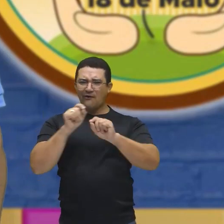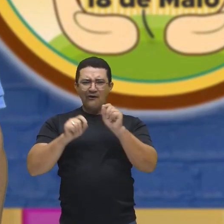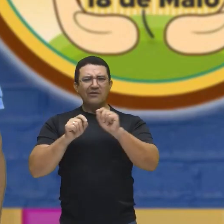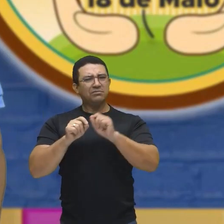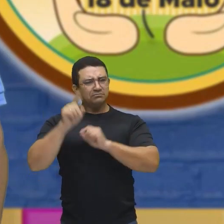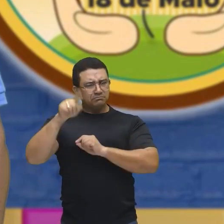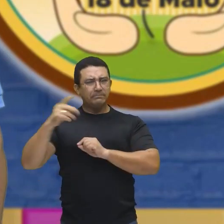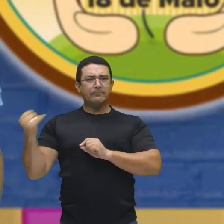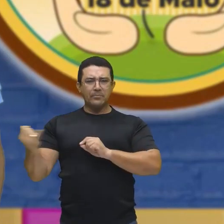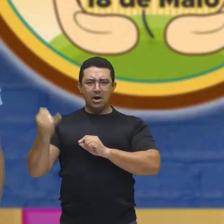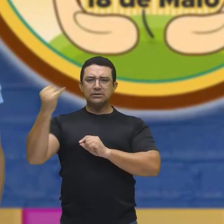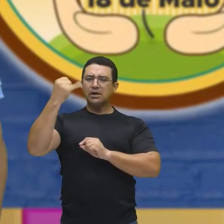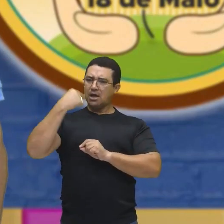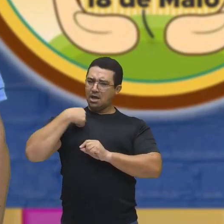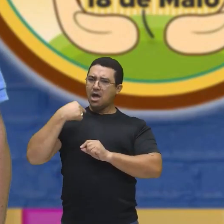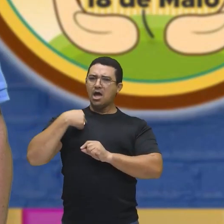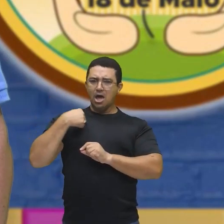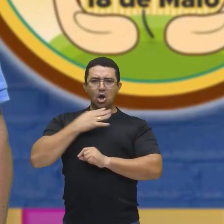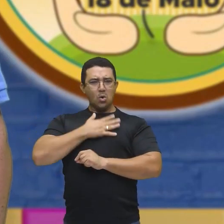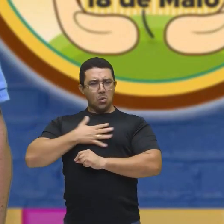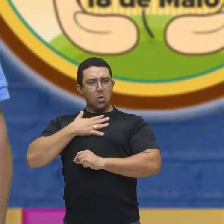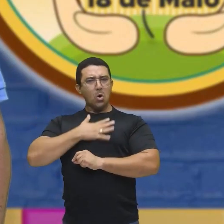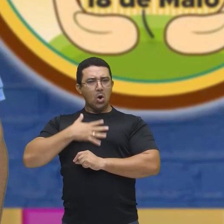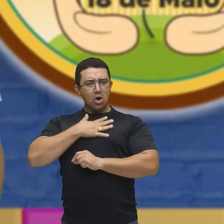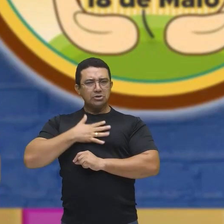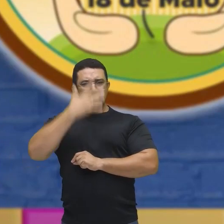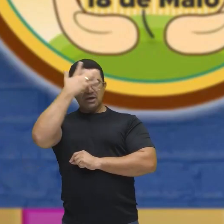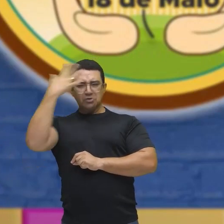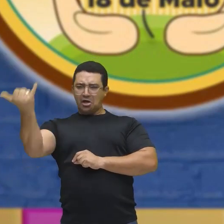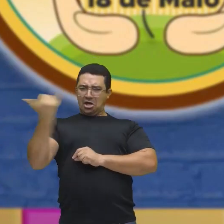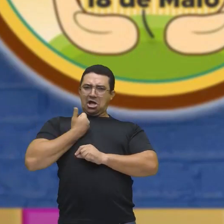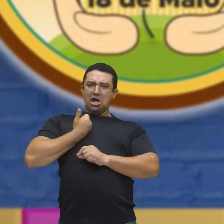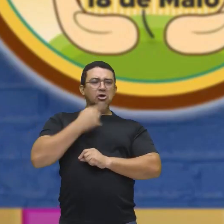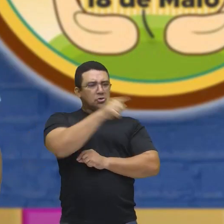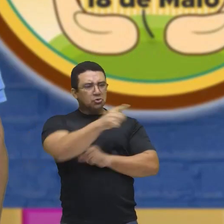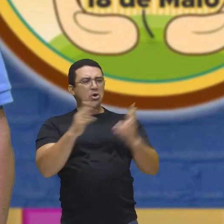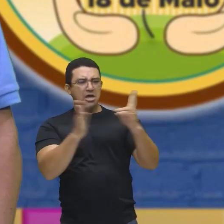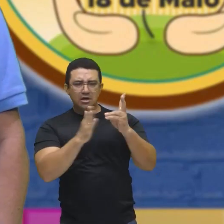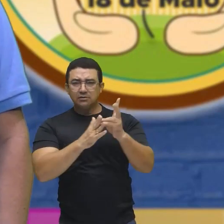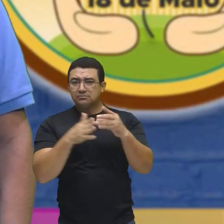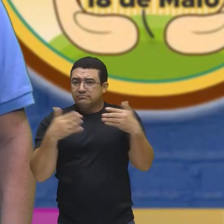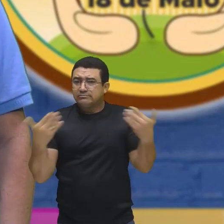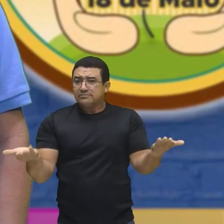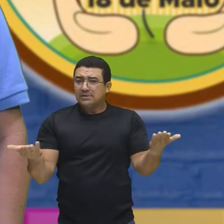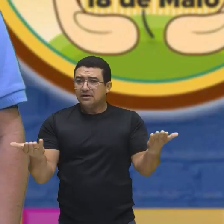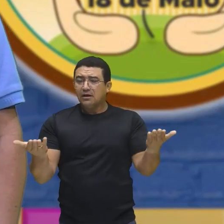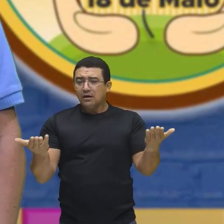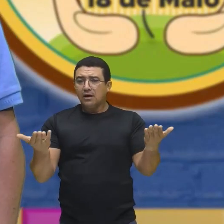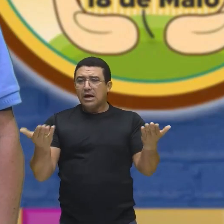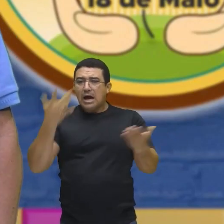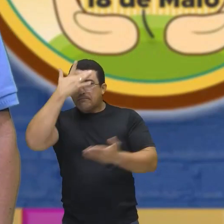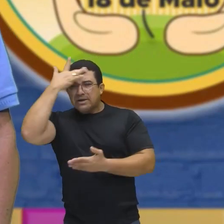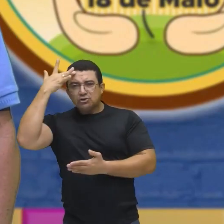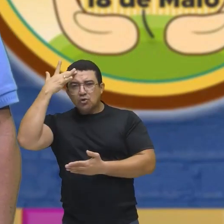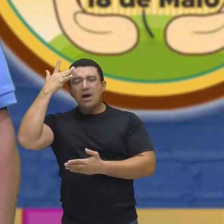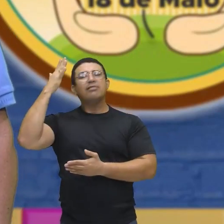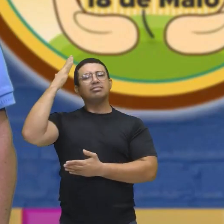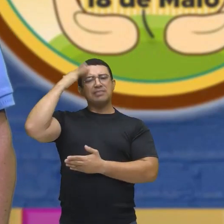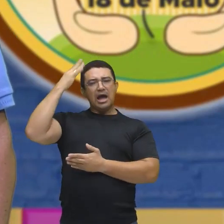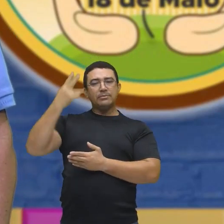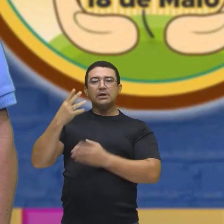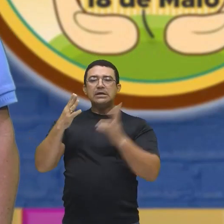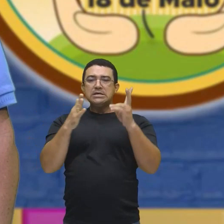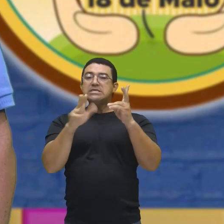de índio, o quanto eu gosto de ser chamado de índio. Porque se a humanidade tivesse a inteligência dos nossos irmãos, que eu chamo